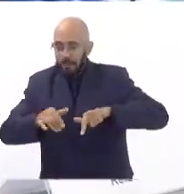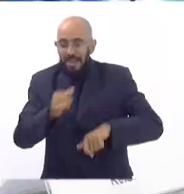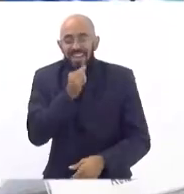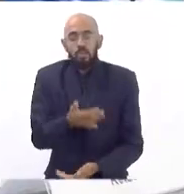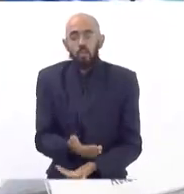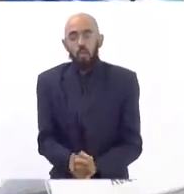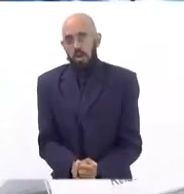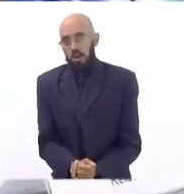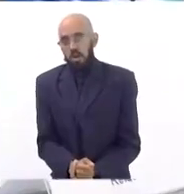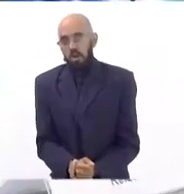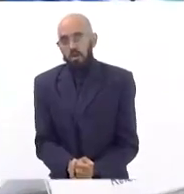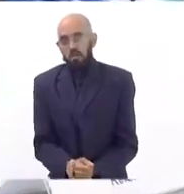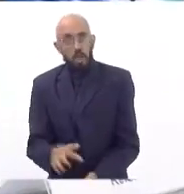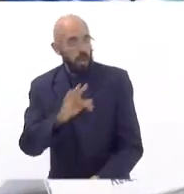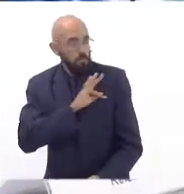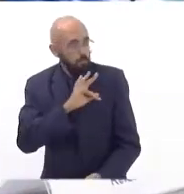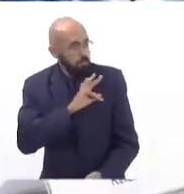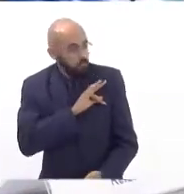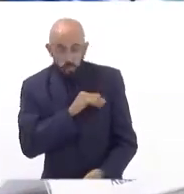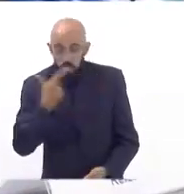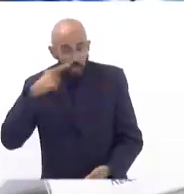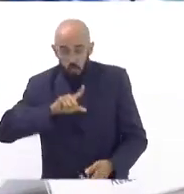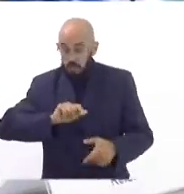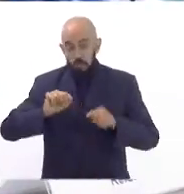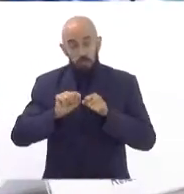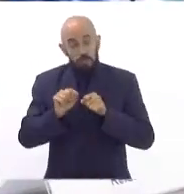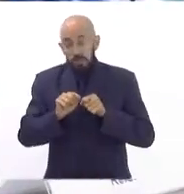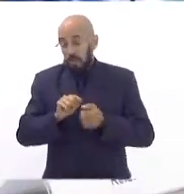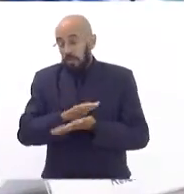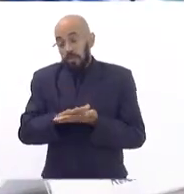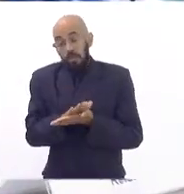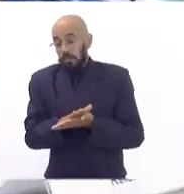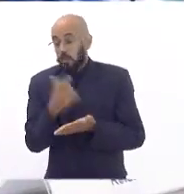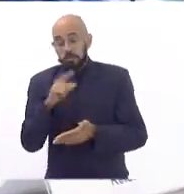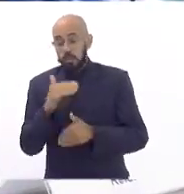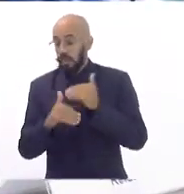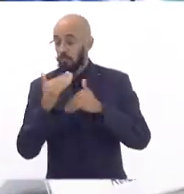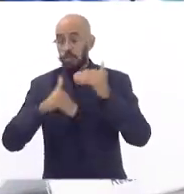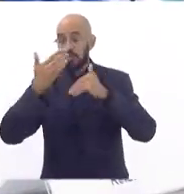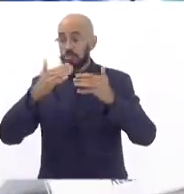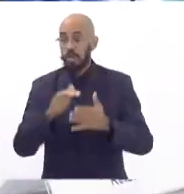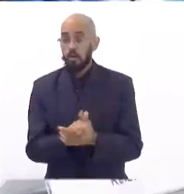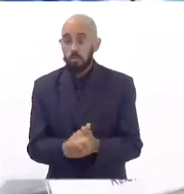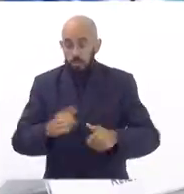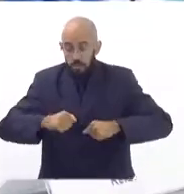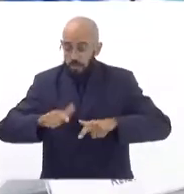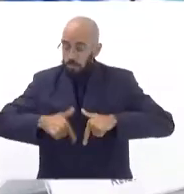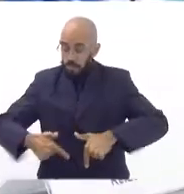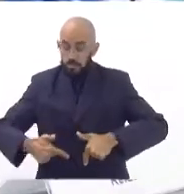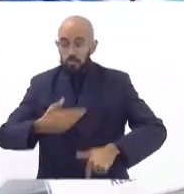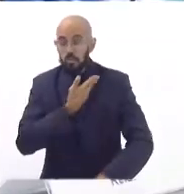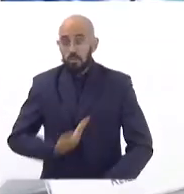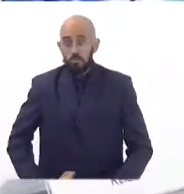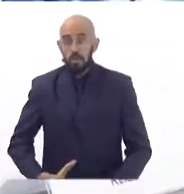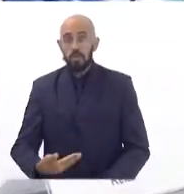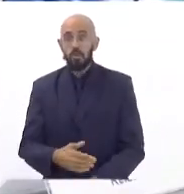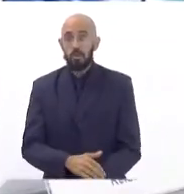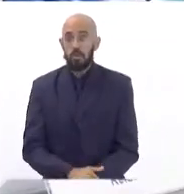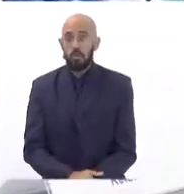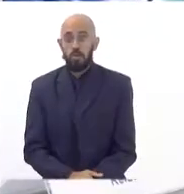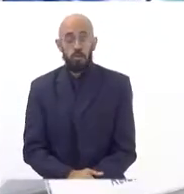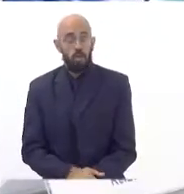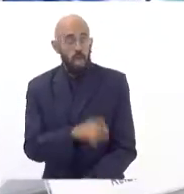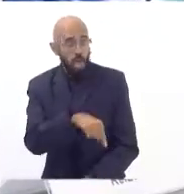tanta positivo quando a polícia militar não tá conseguindo encontrar Egito tem que ter uma atitude do governador em função dessa questão